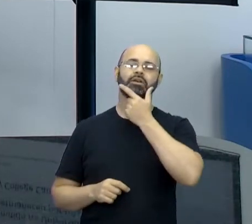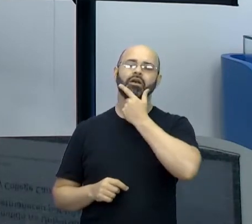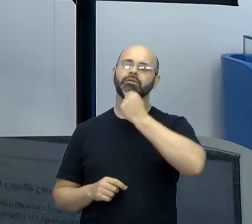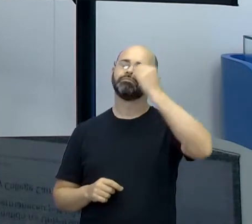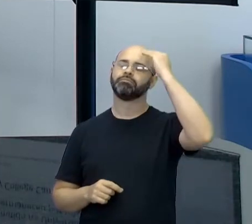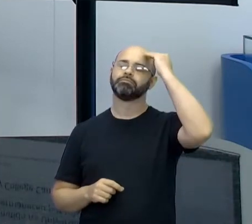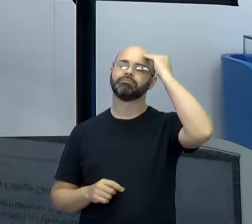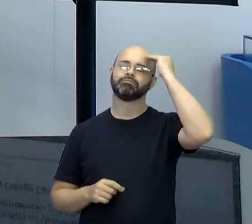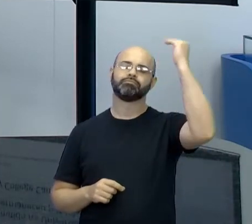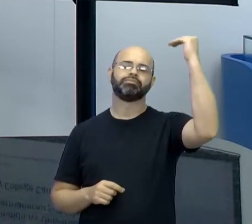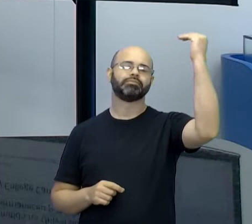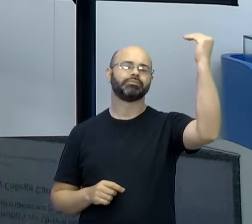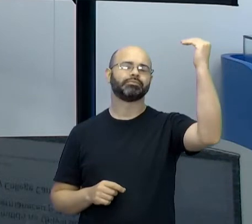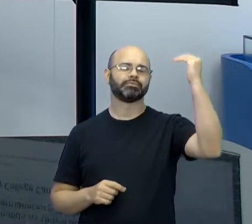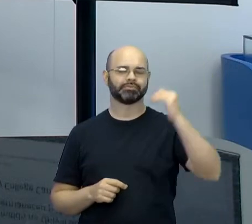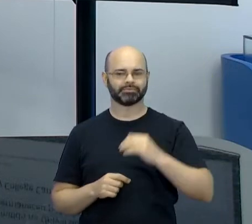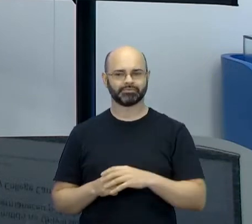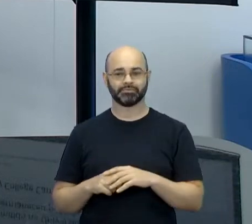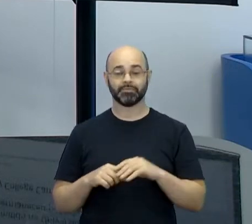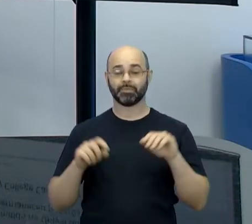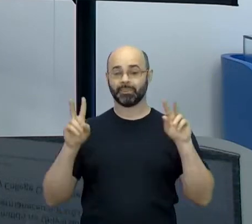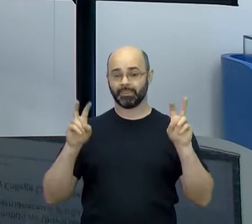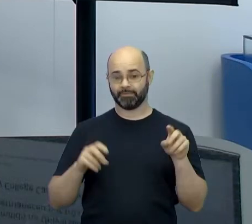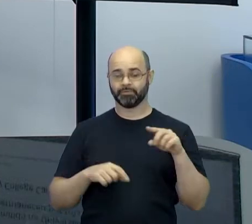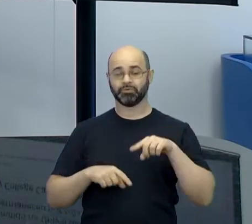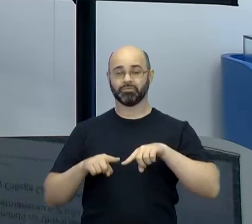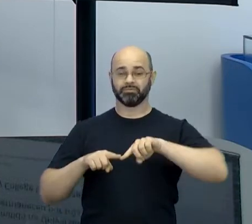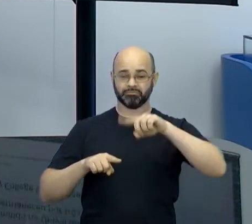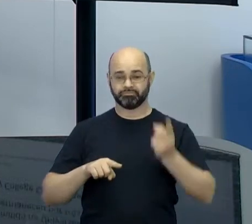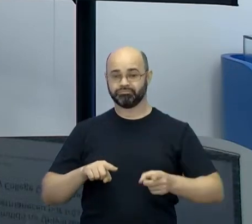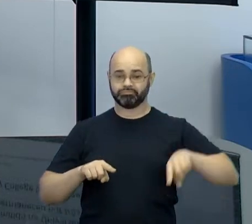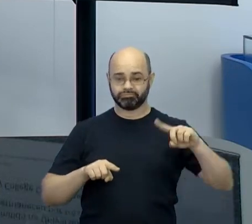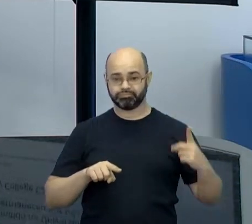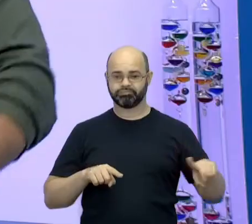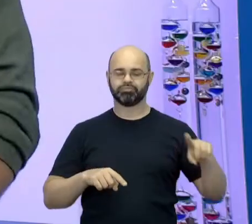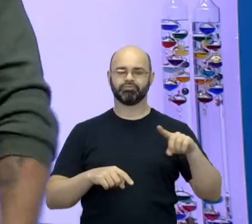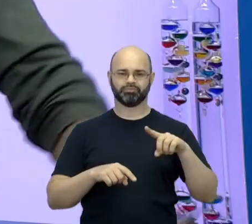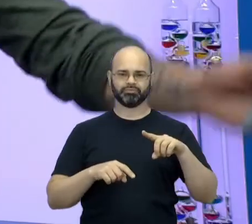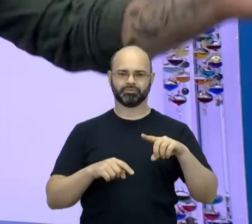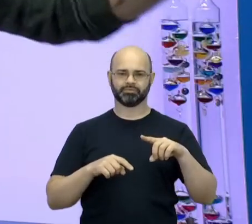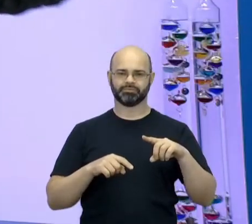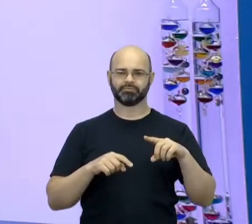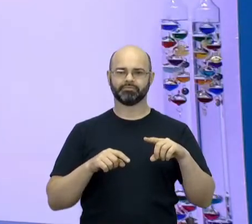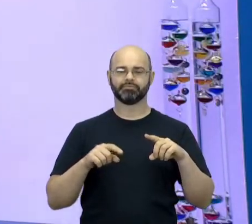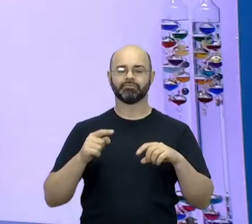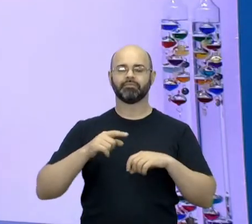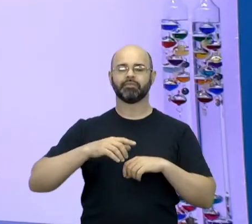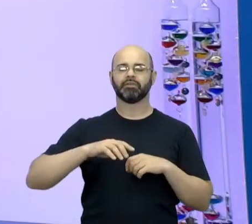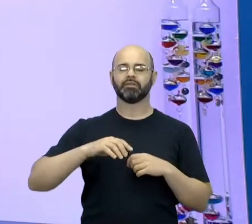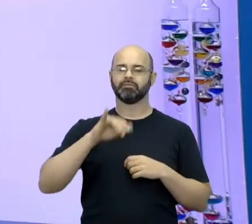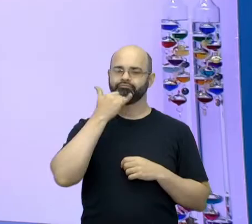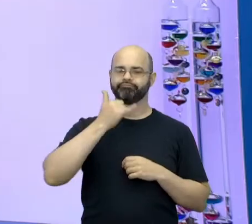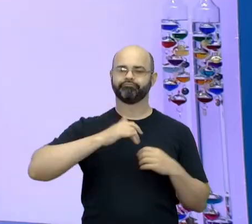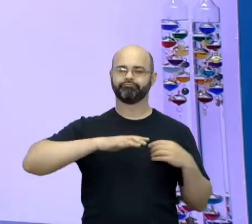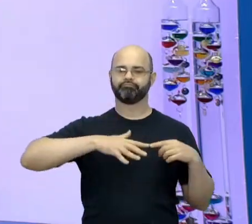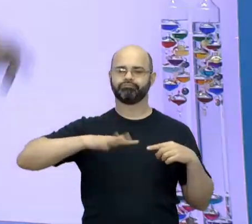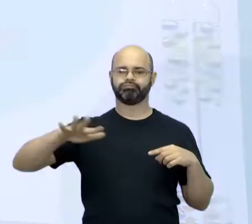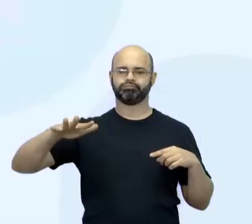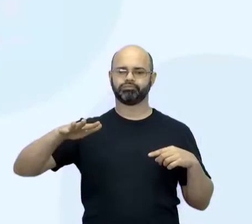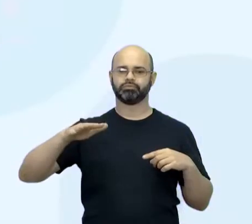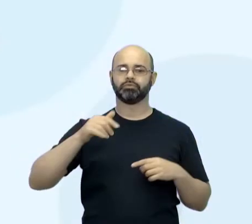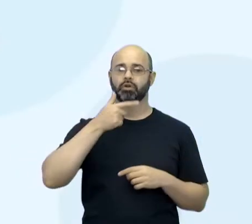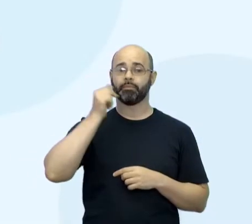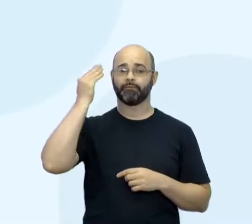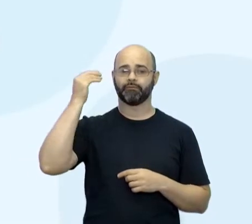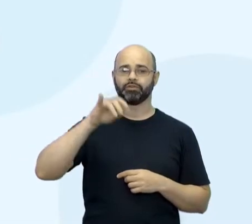caso, quando a gente fala de ondas eletromagnéticas, temos que falar desse grande cientista aí,